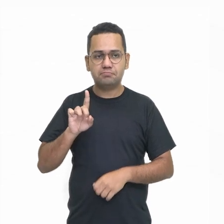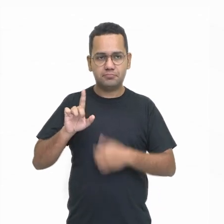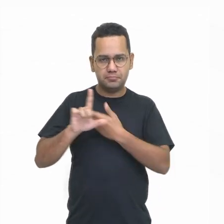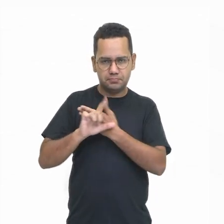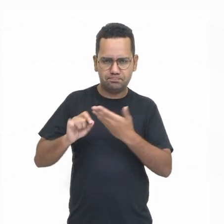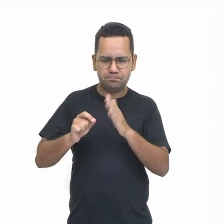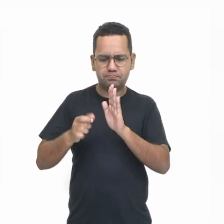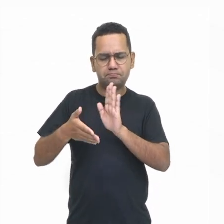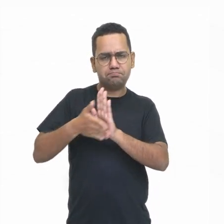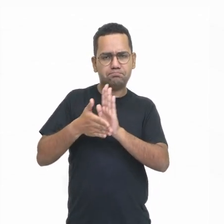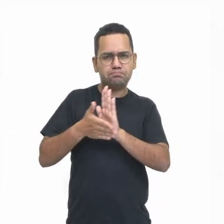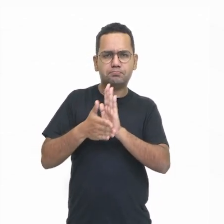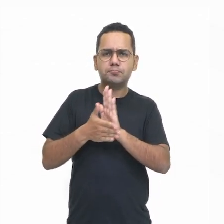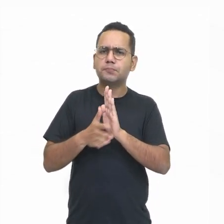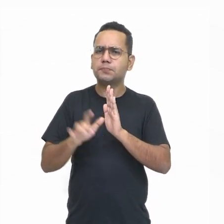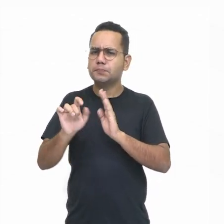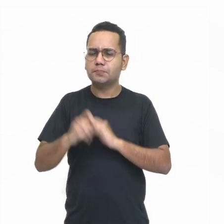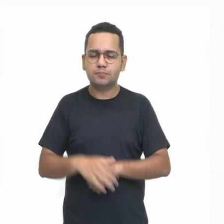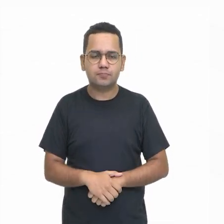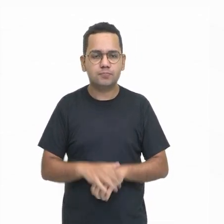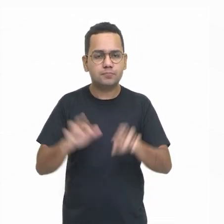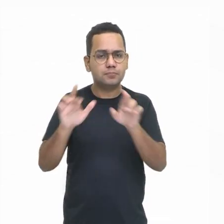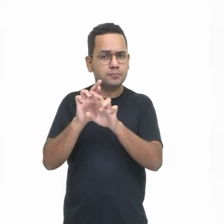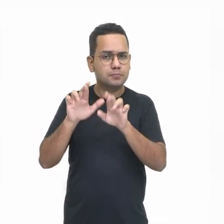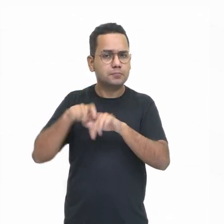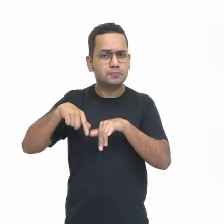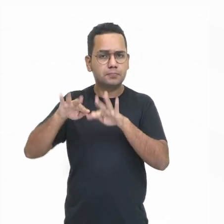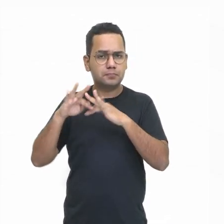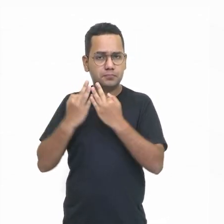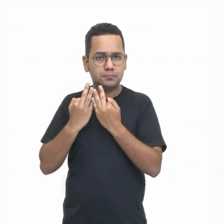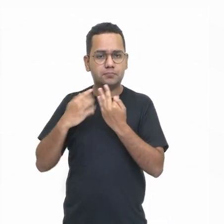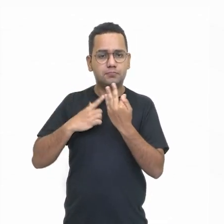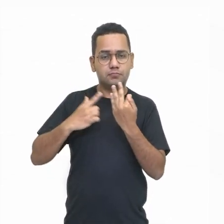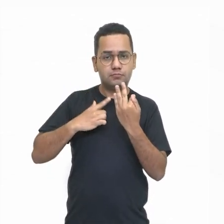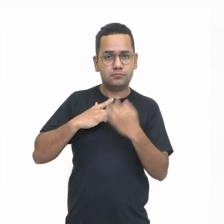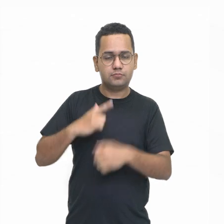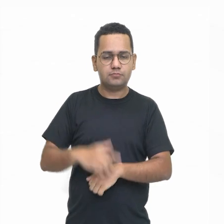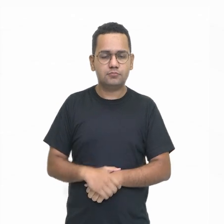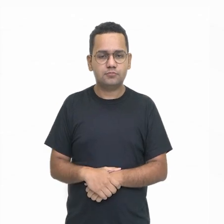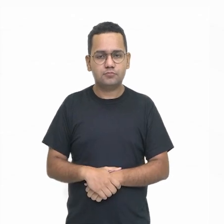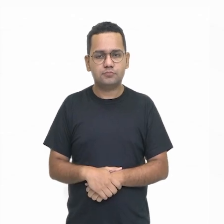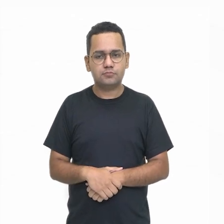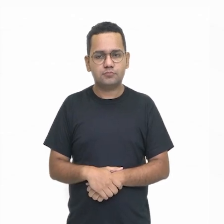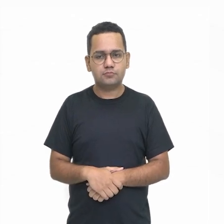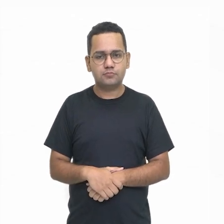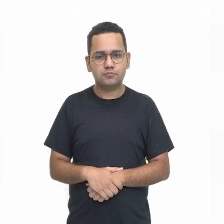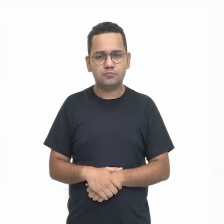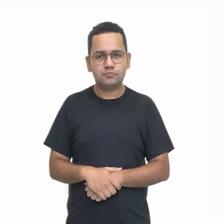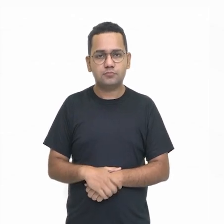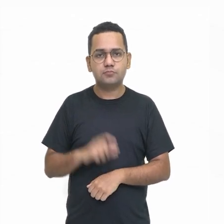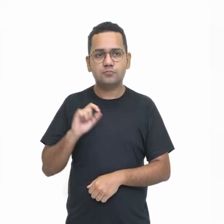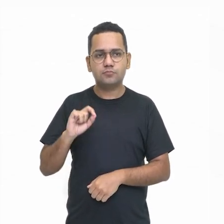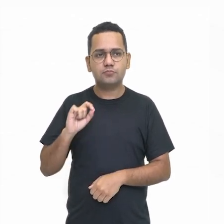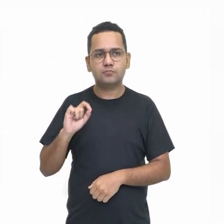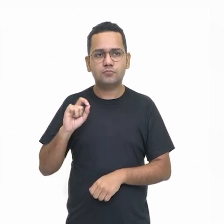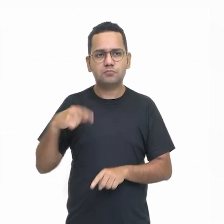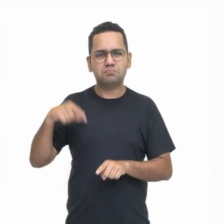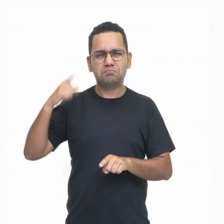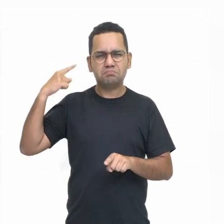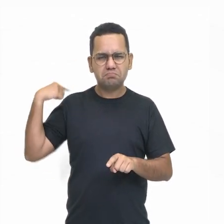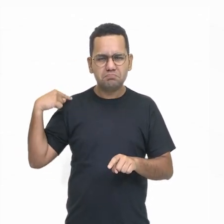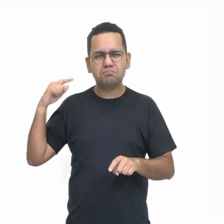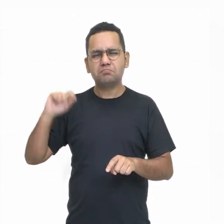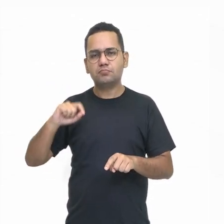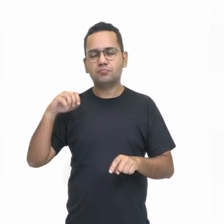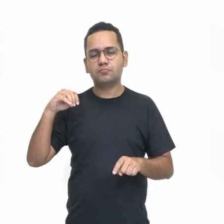de parentesco da espécie humana com grandes macacos que